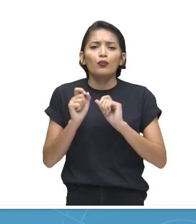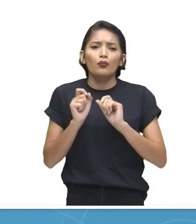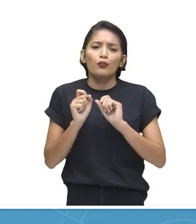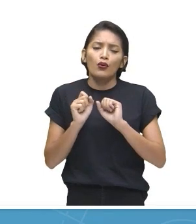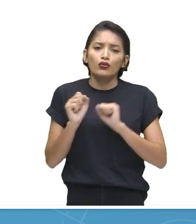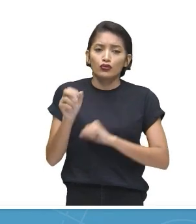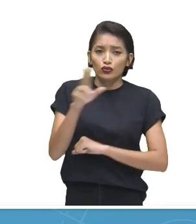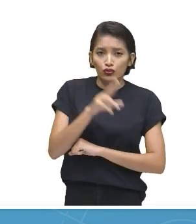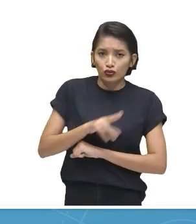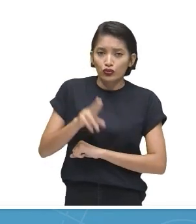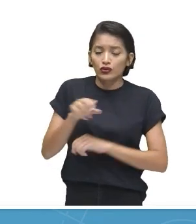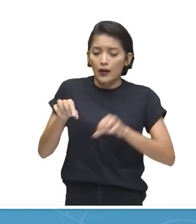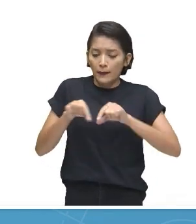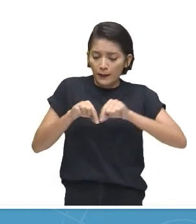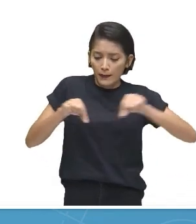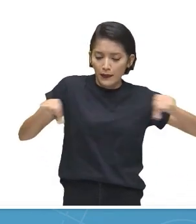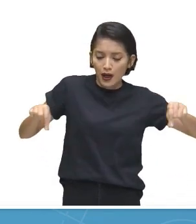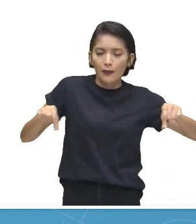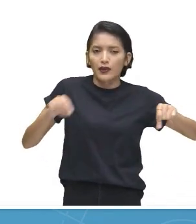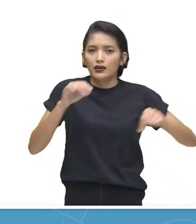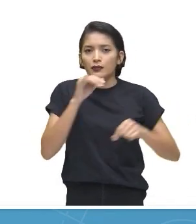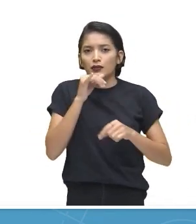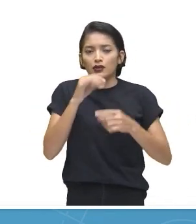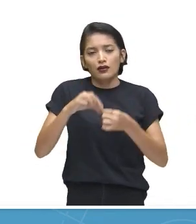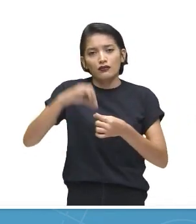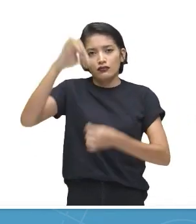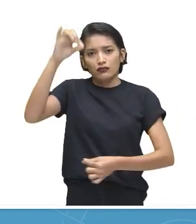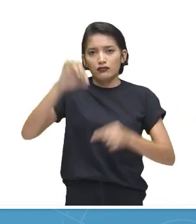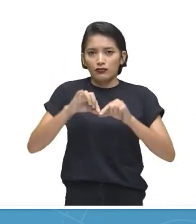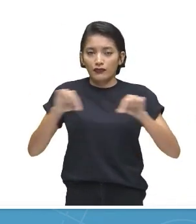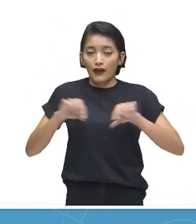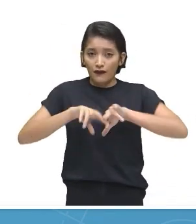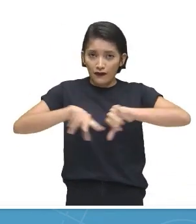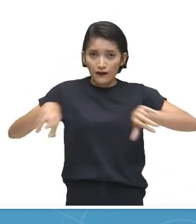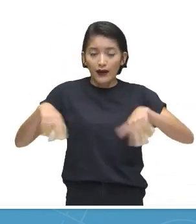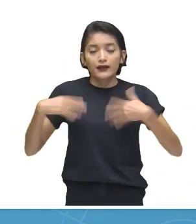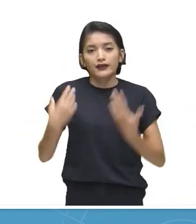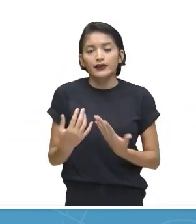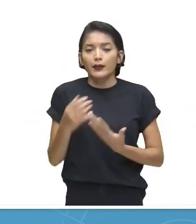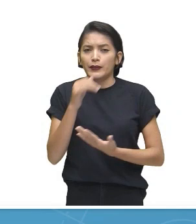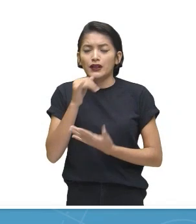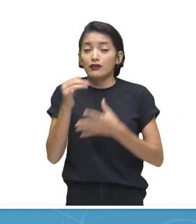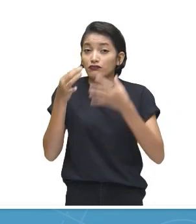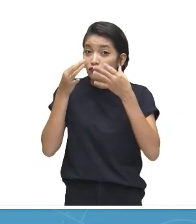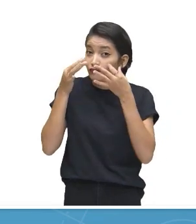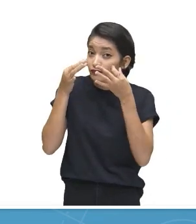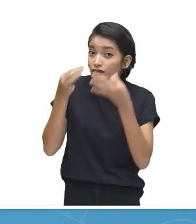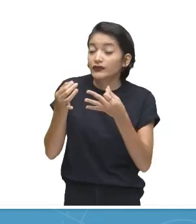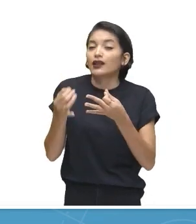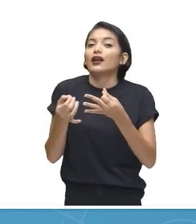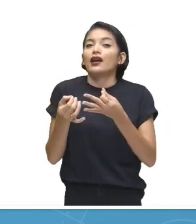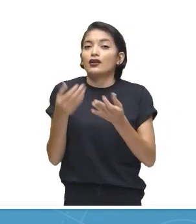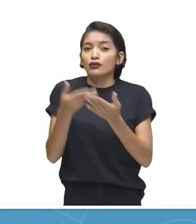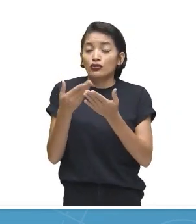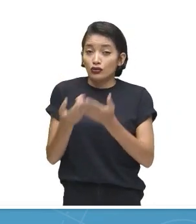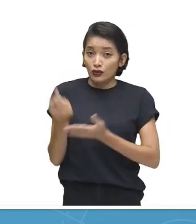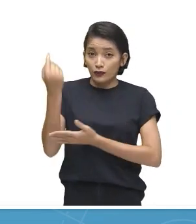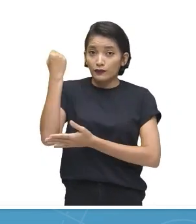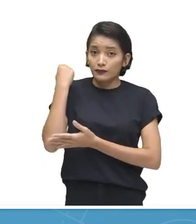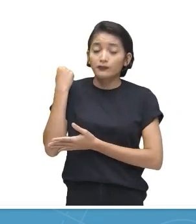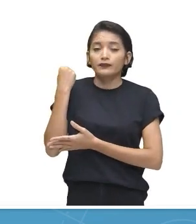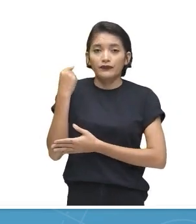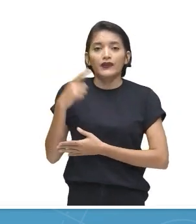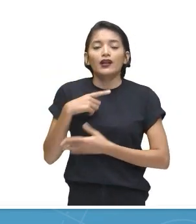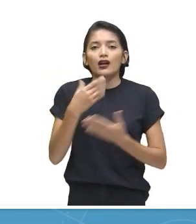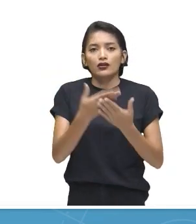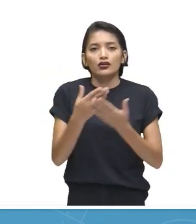utilizar para medir, né, o volume, a massa, por exemplo. Então, se vocês estão lembrados aí das nossas aulas anteriores, nós estudamos ali